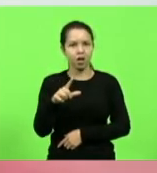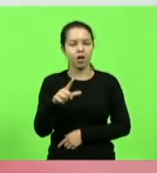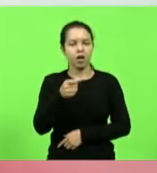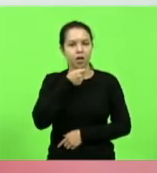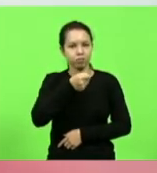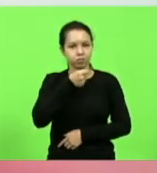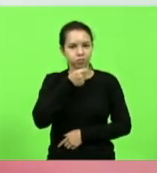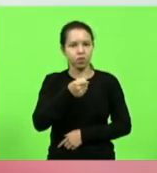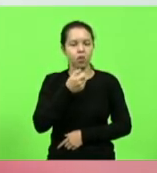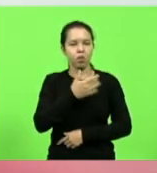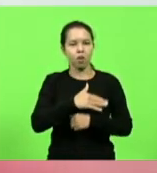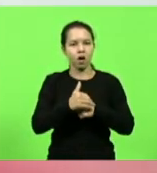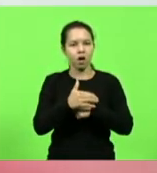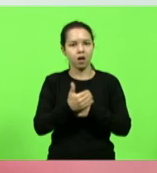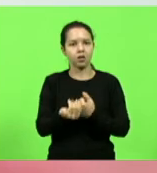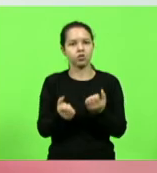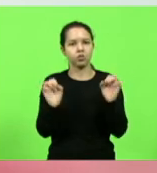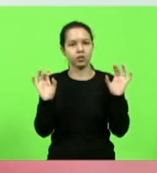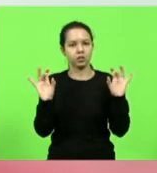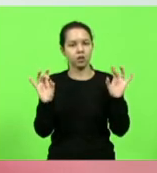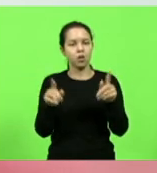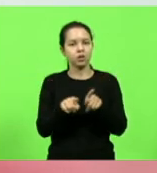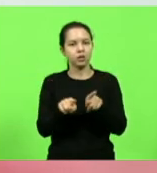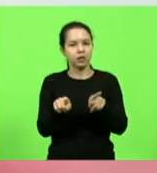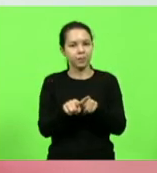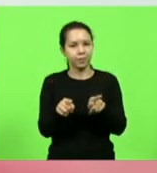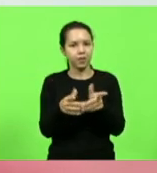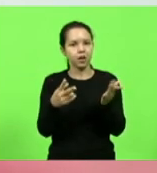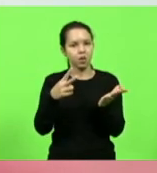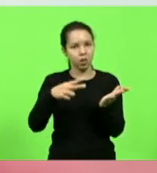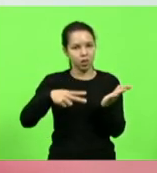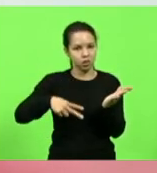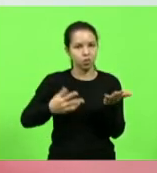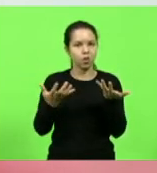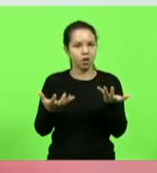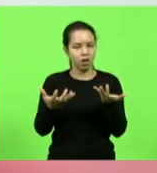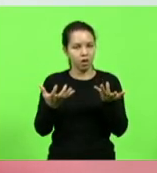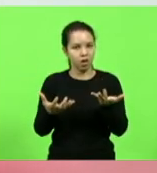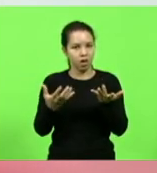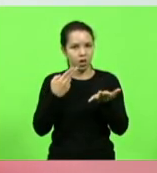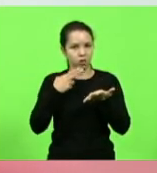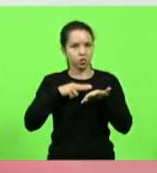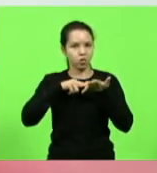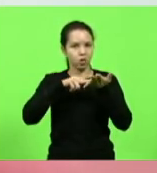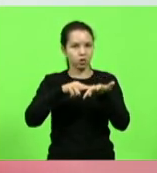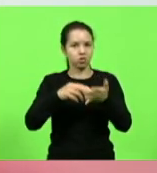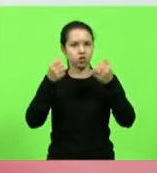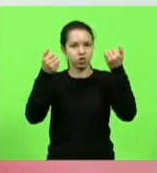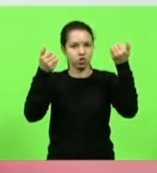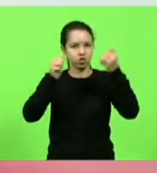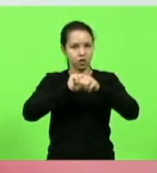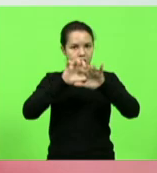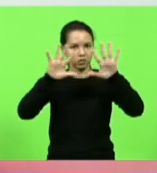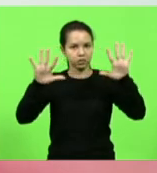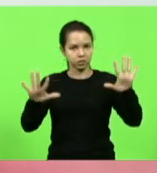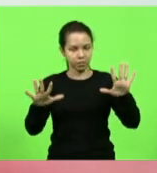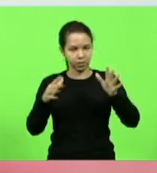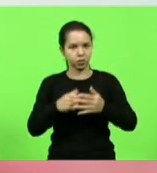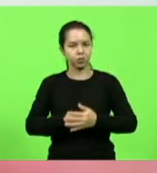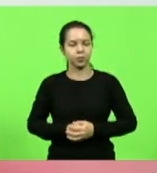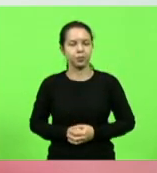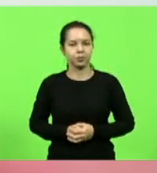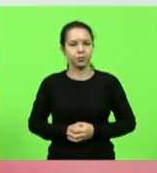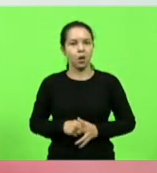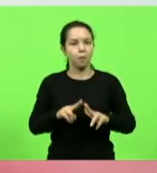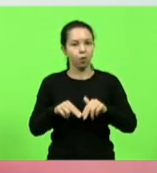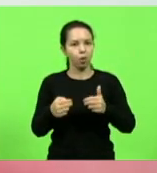especial. Eu quero fazer a leitura, presidente, de uma nota de esclarecimento por conta de